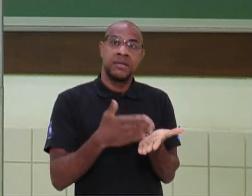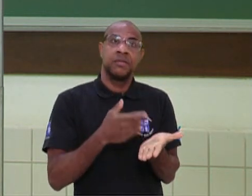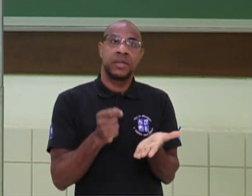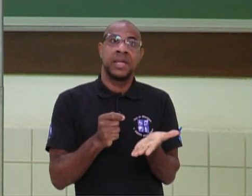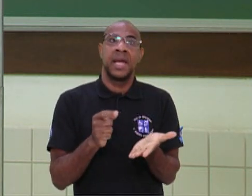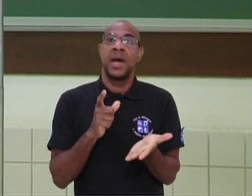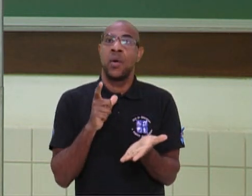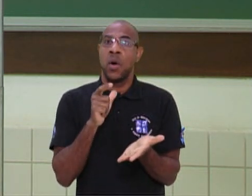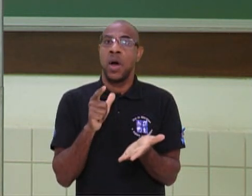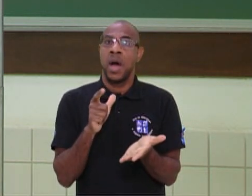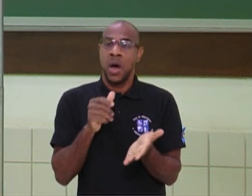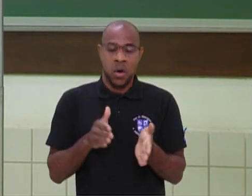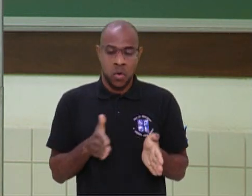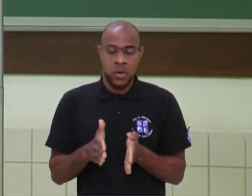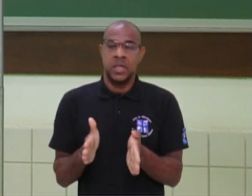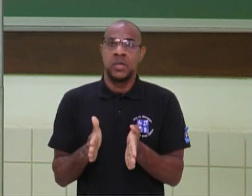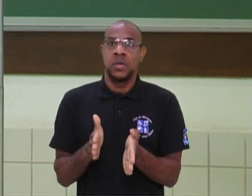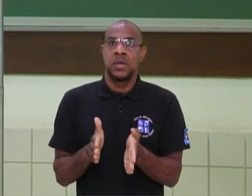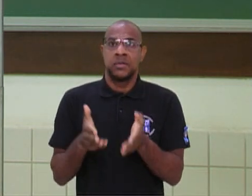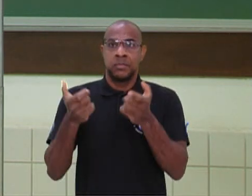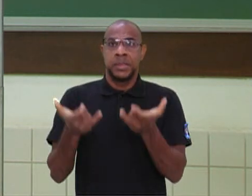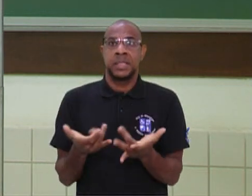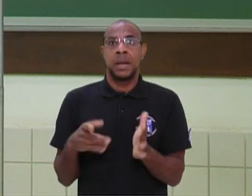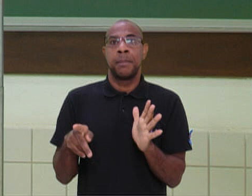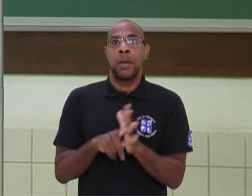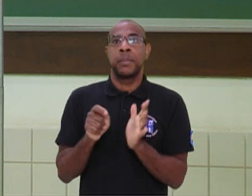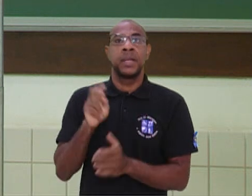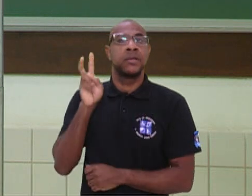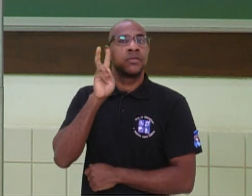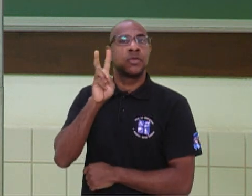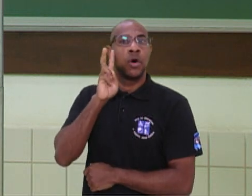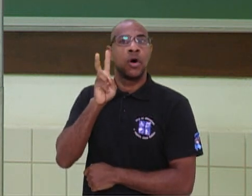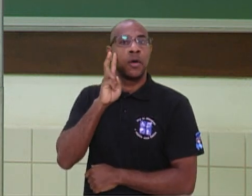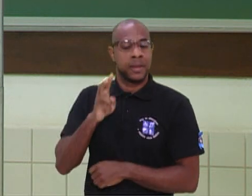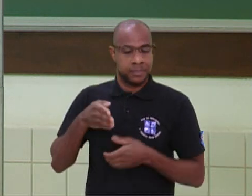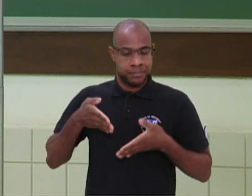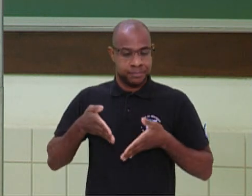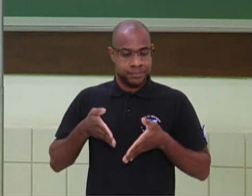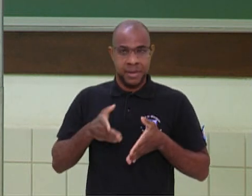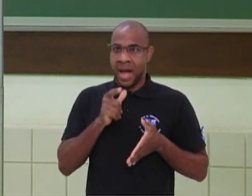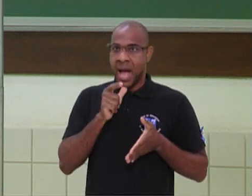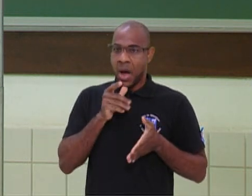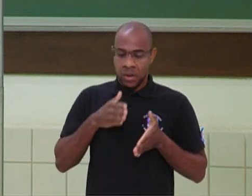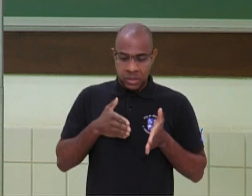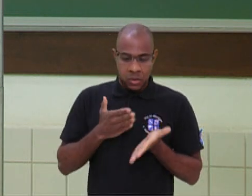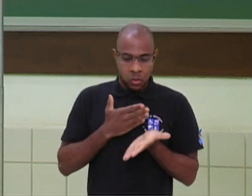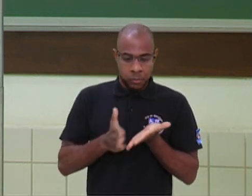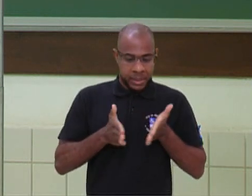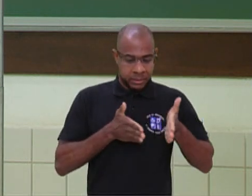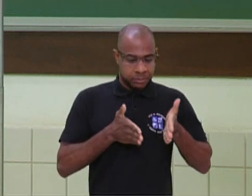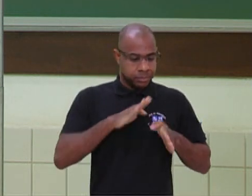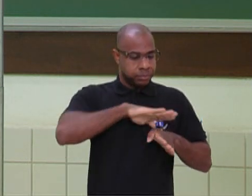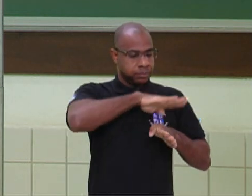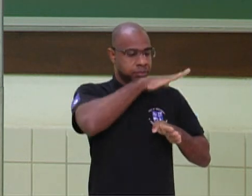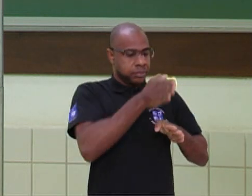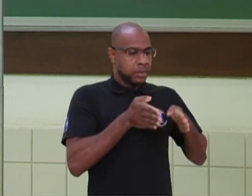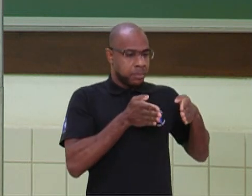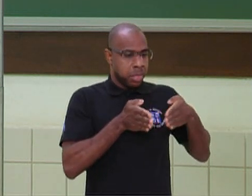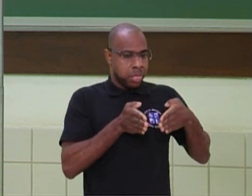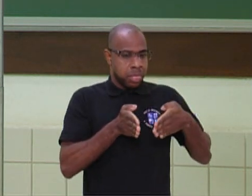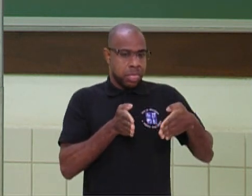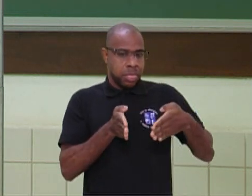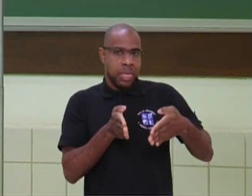própria história, da nascente ao mar, e conta as pessoas que encontra no barranco, os rios